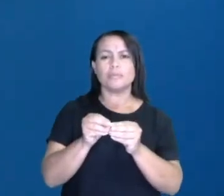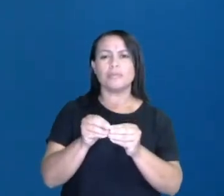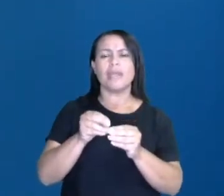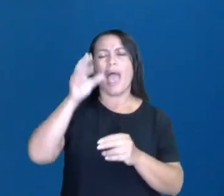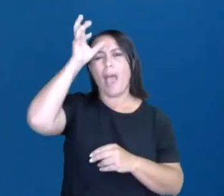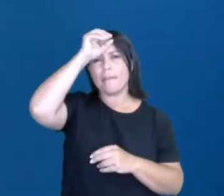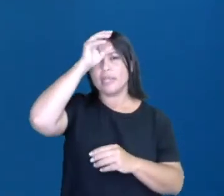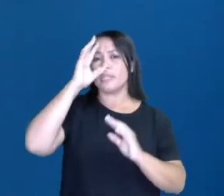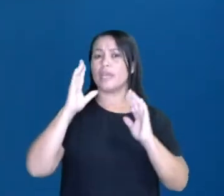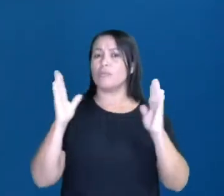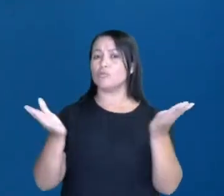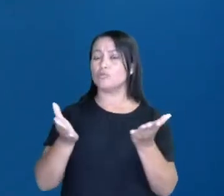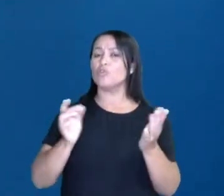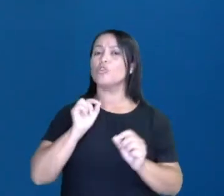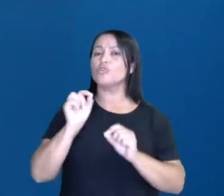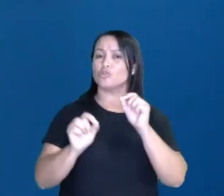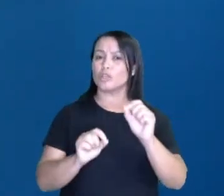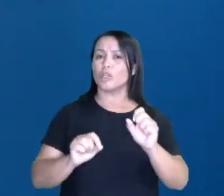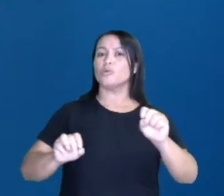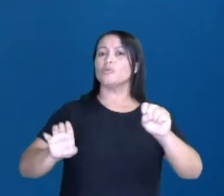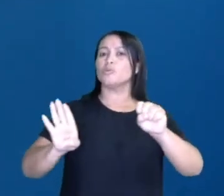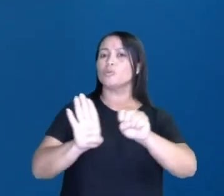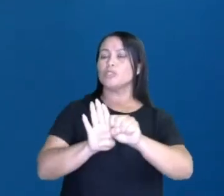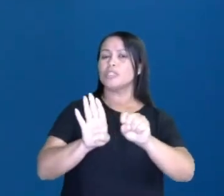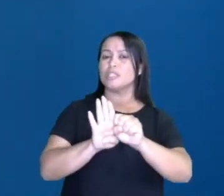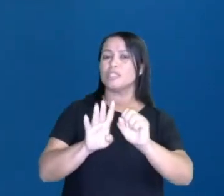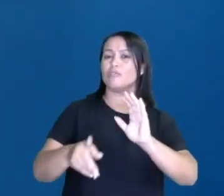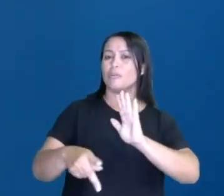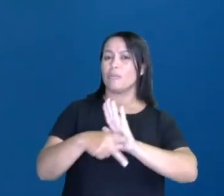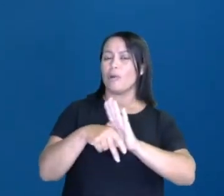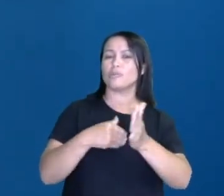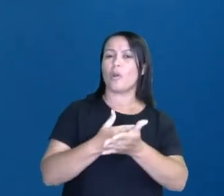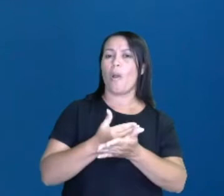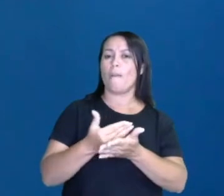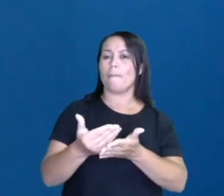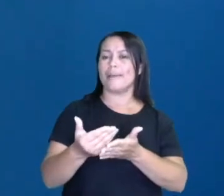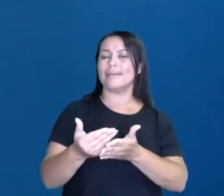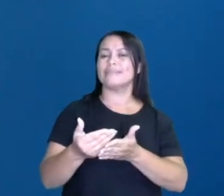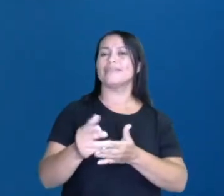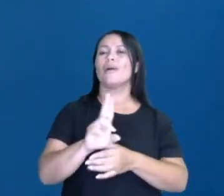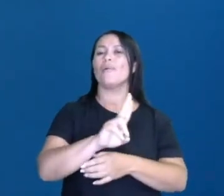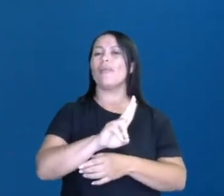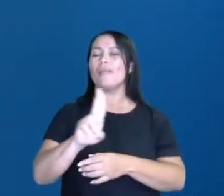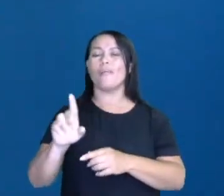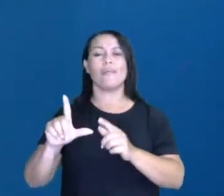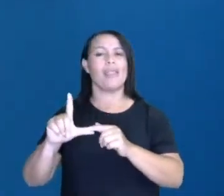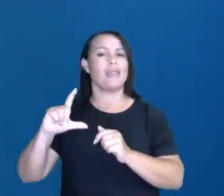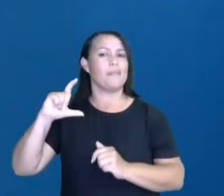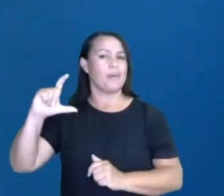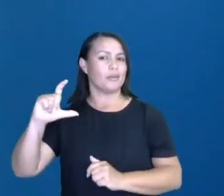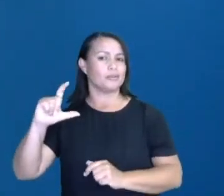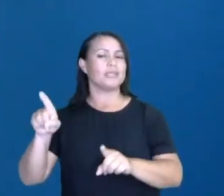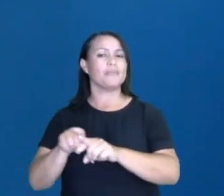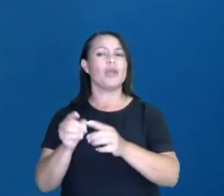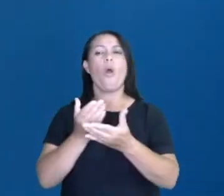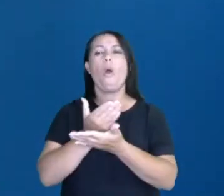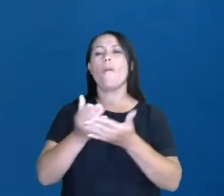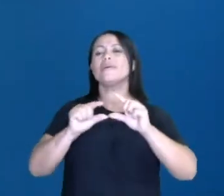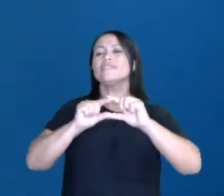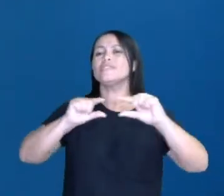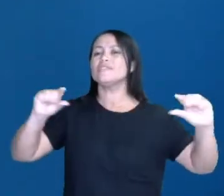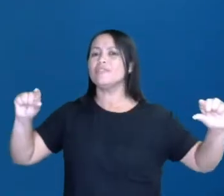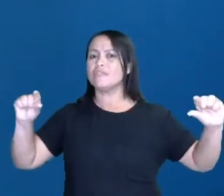todo substantivo próprio se inicia com a letra maiúscula e todo início de frase, letra maiúscula. Substantivo